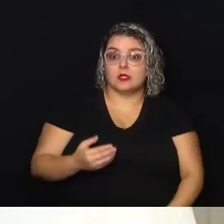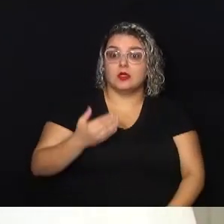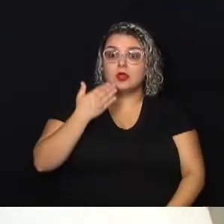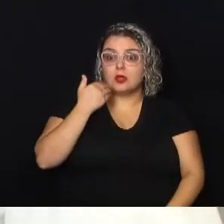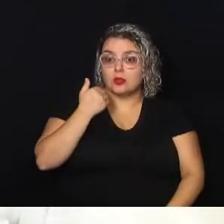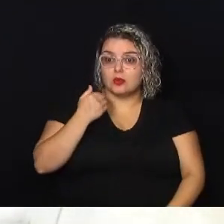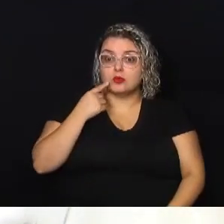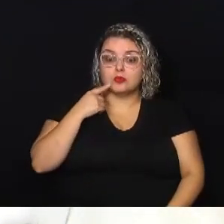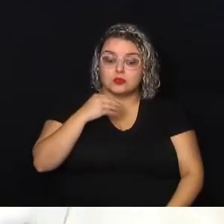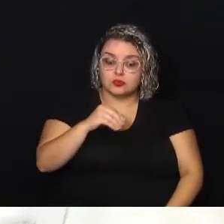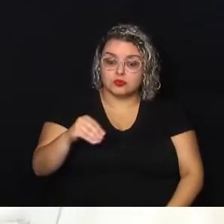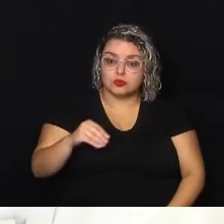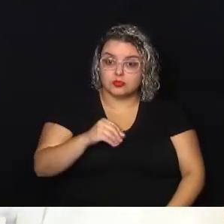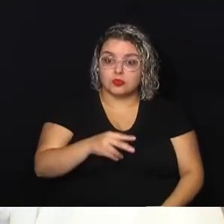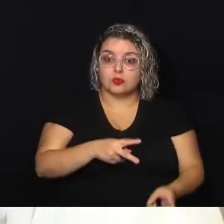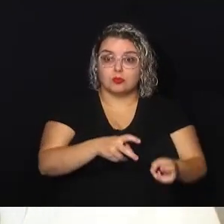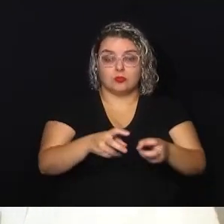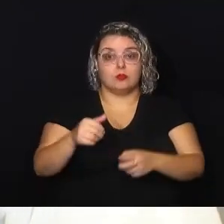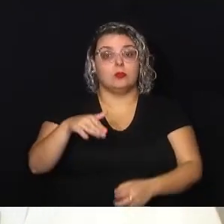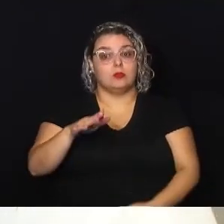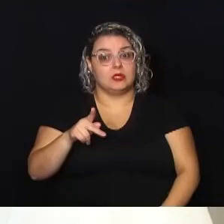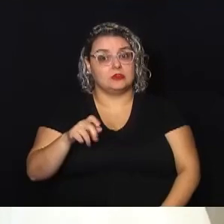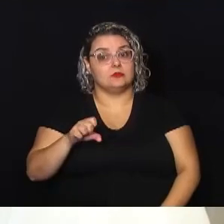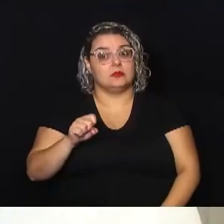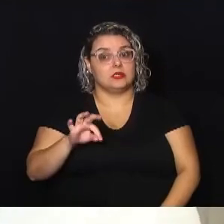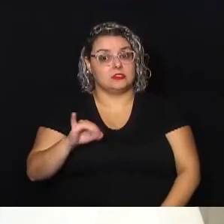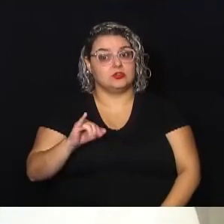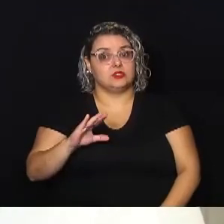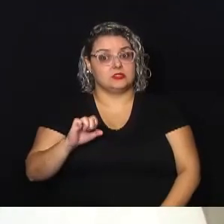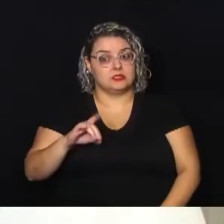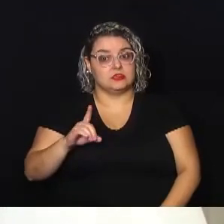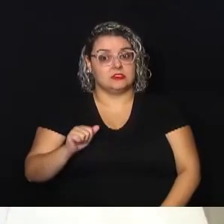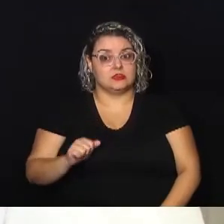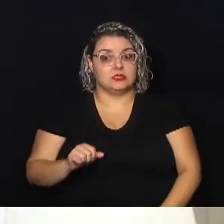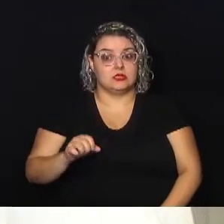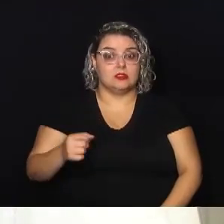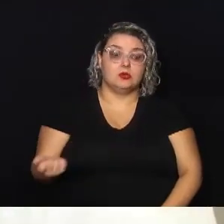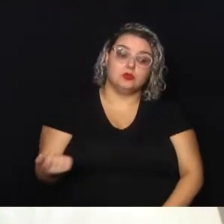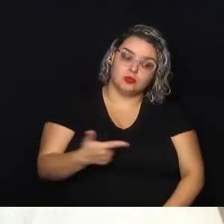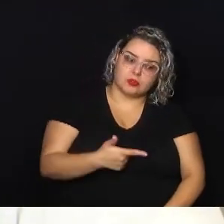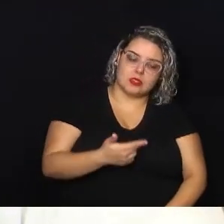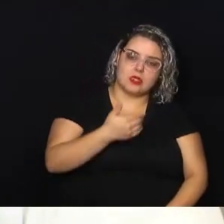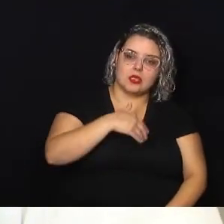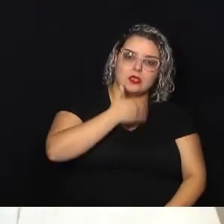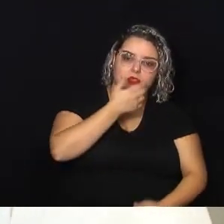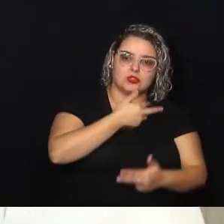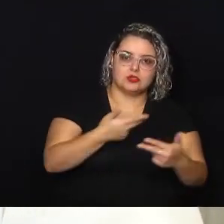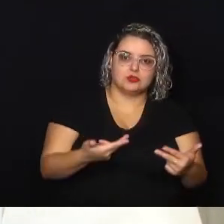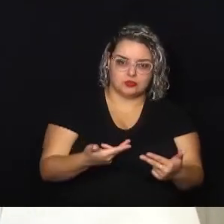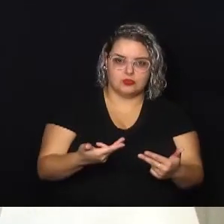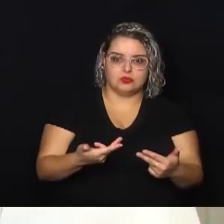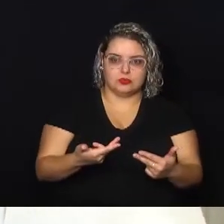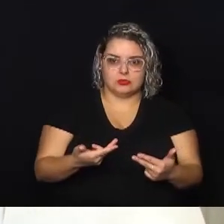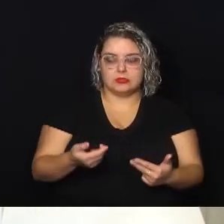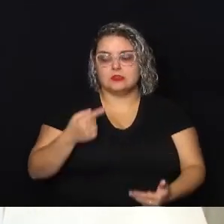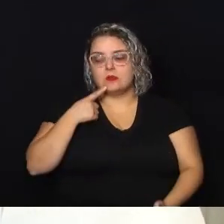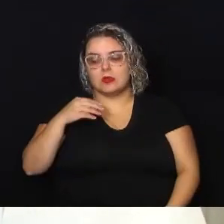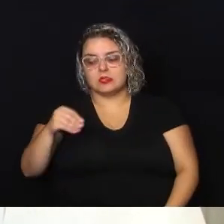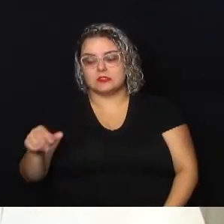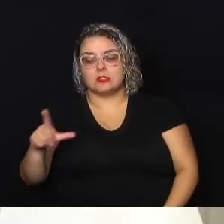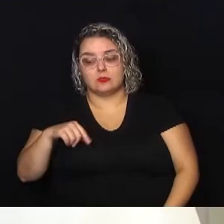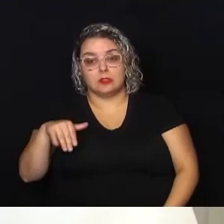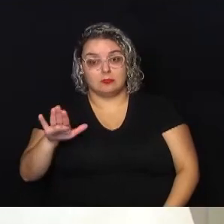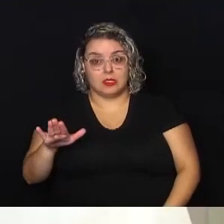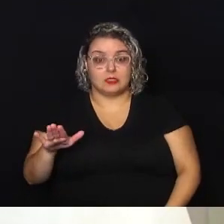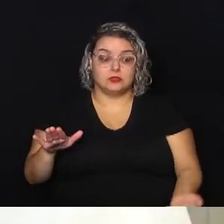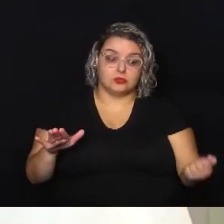verificar que as nossas salgadas elas continham foram detectadas mais pesticidas comparadas só de frutas também isso foi